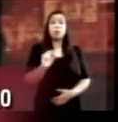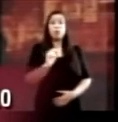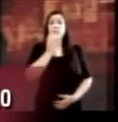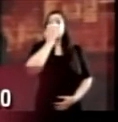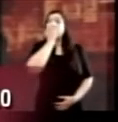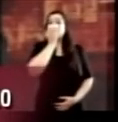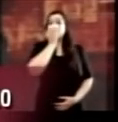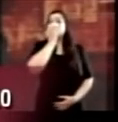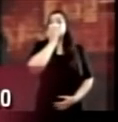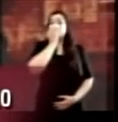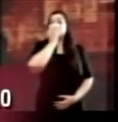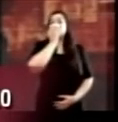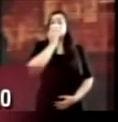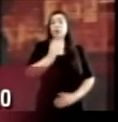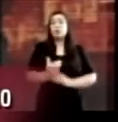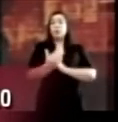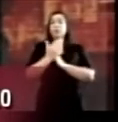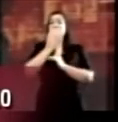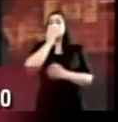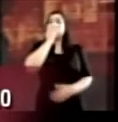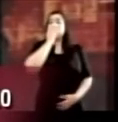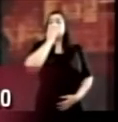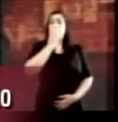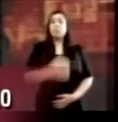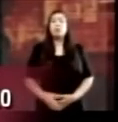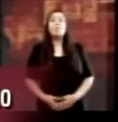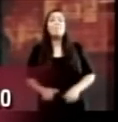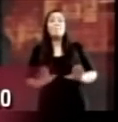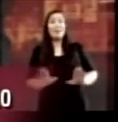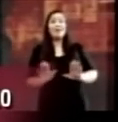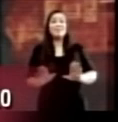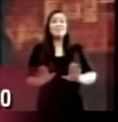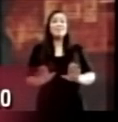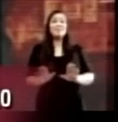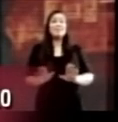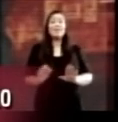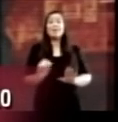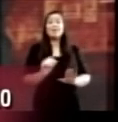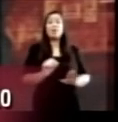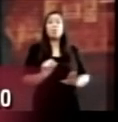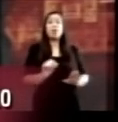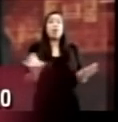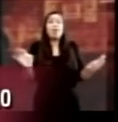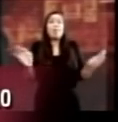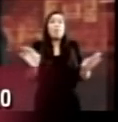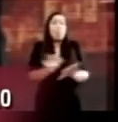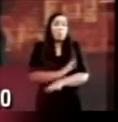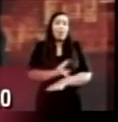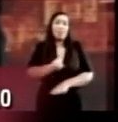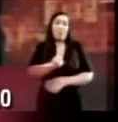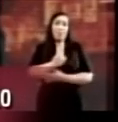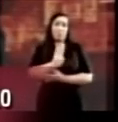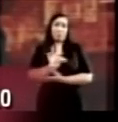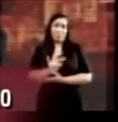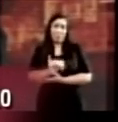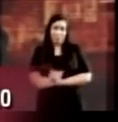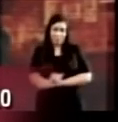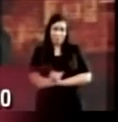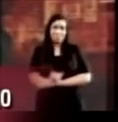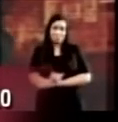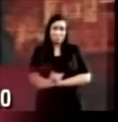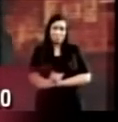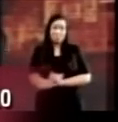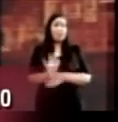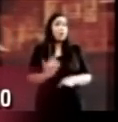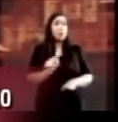respiratória, de suporte respiratório, mas que não é a UTI completa, adequada, Ela